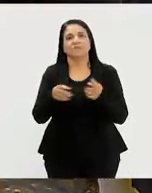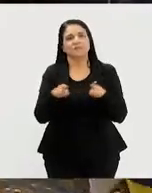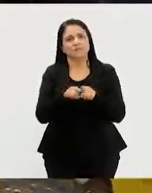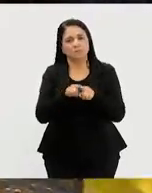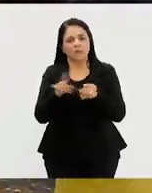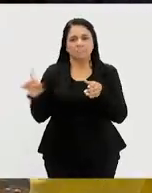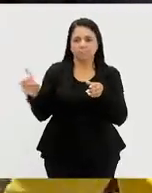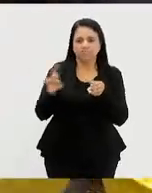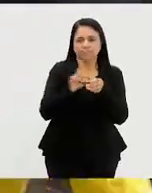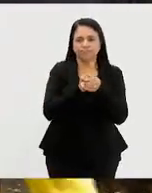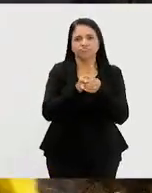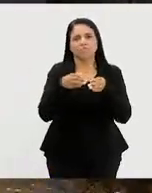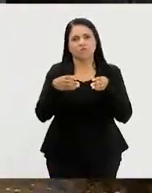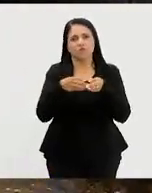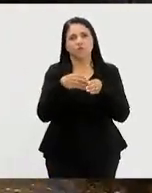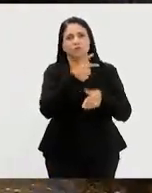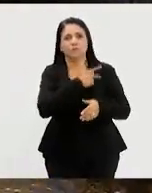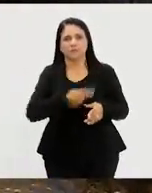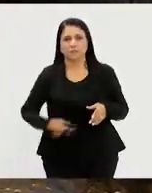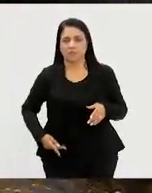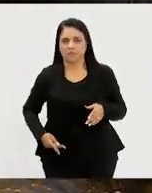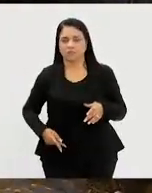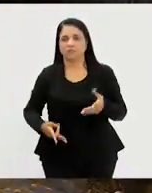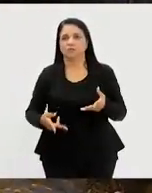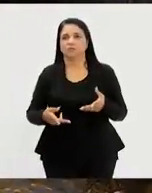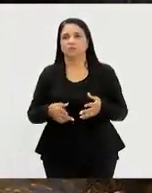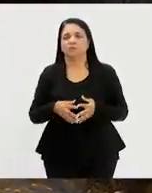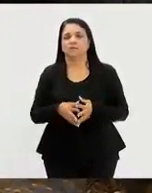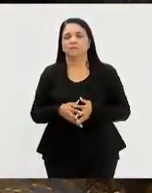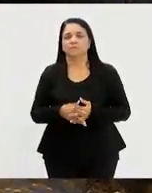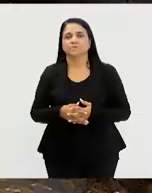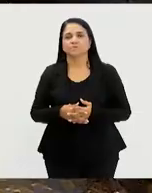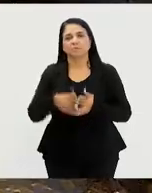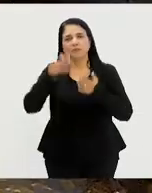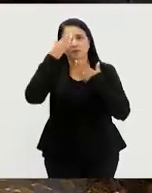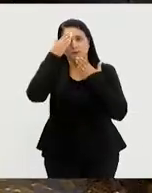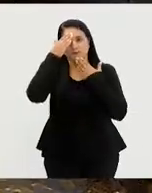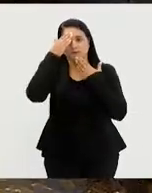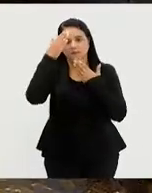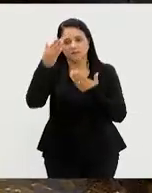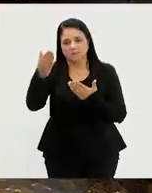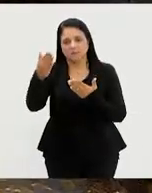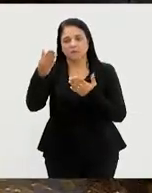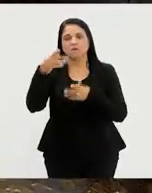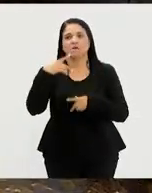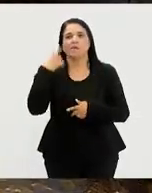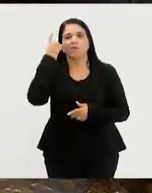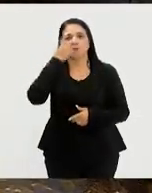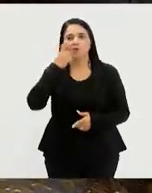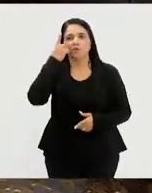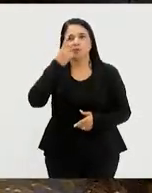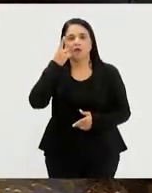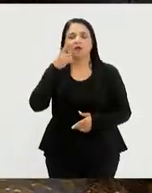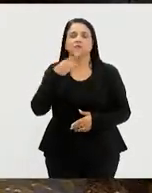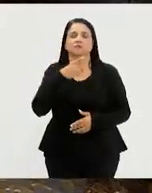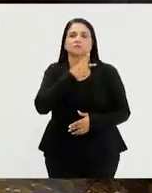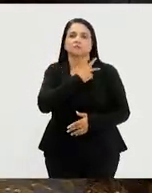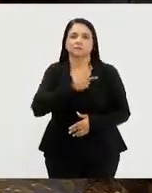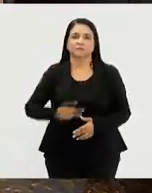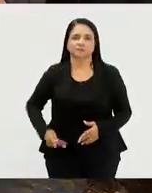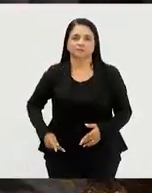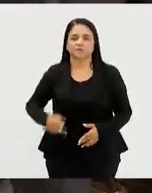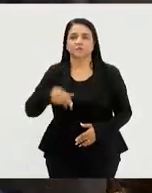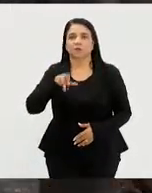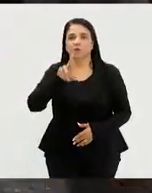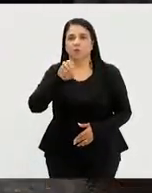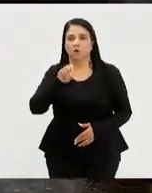frente paramentar e falar que agradecer né ao nosso Deputado Presidente Rodrigo Barcelar por